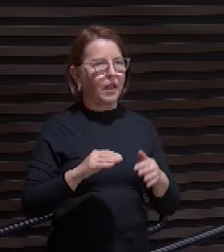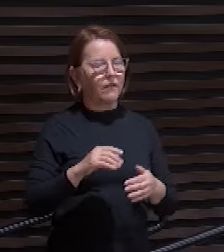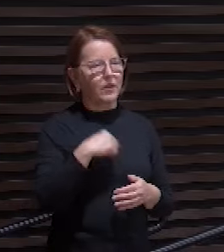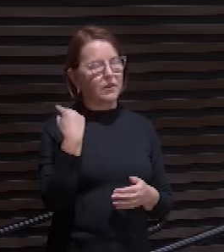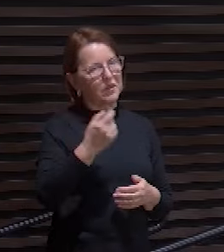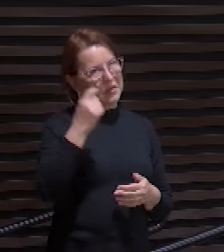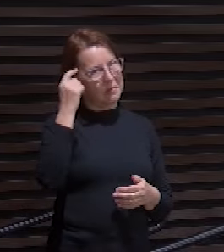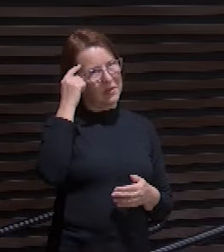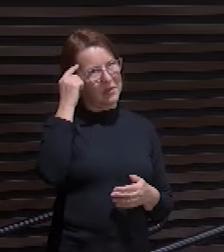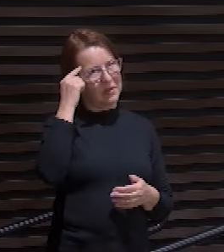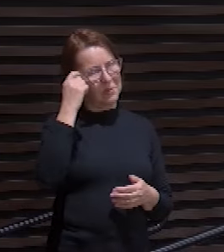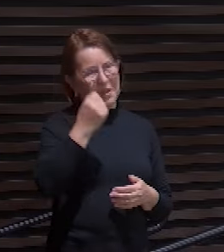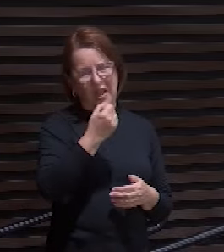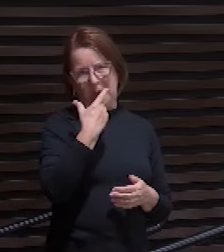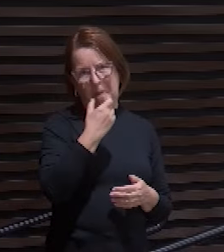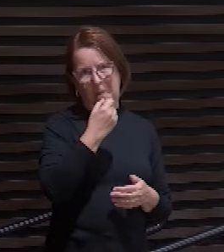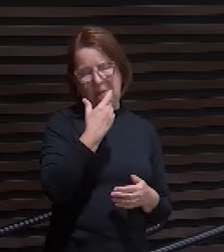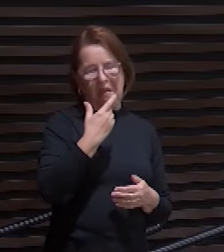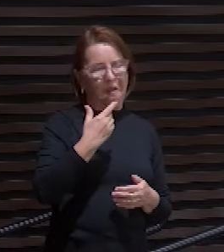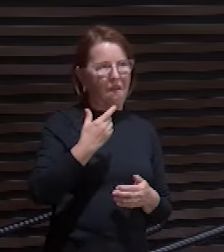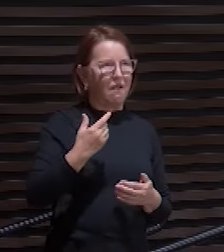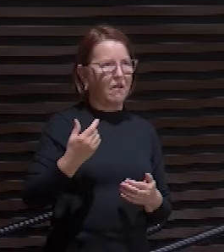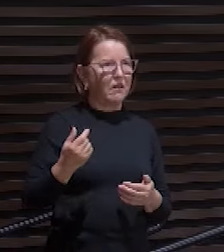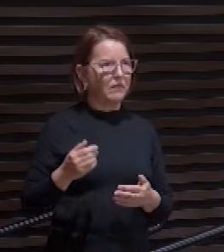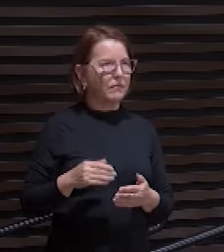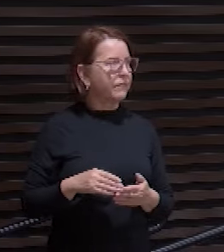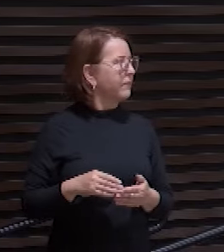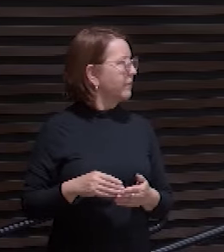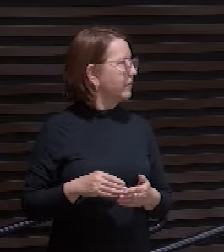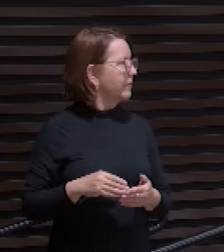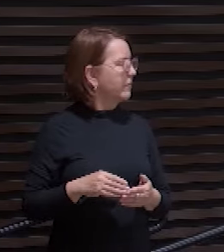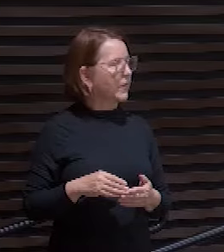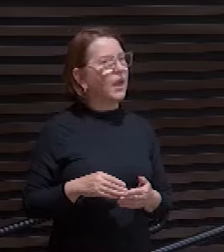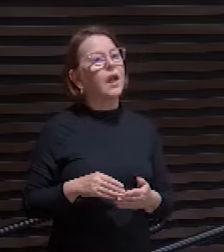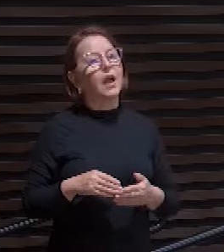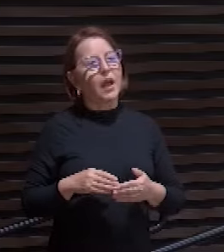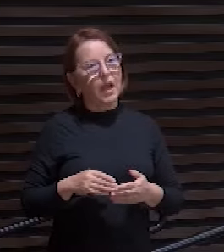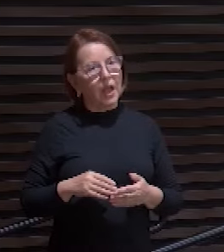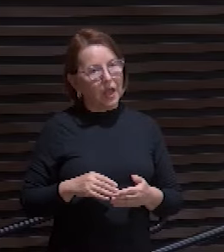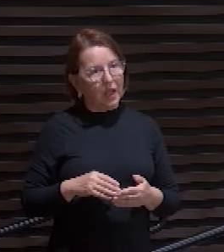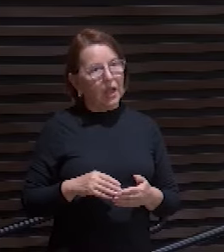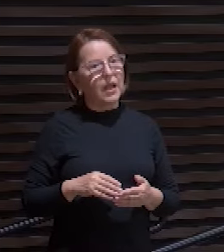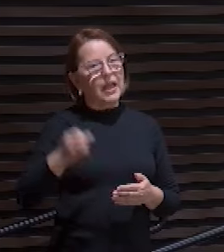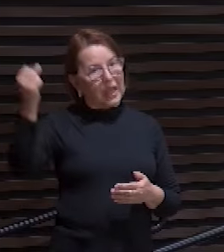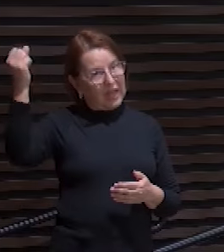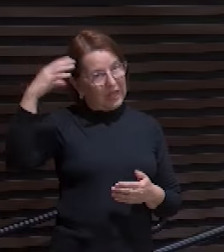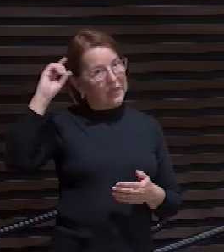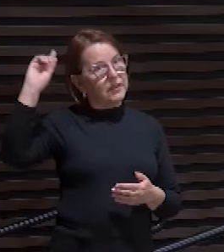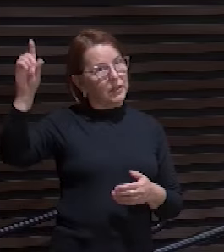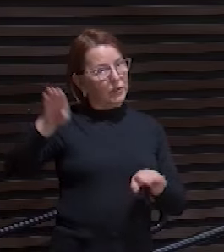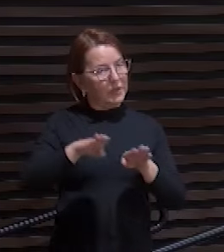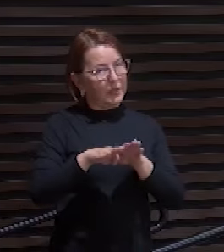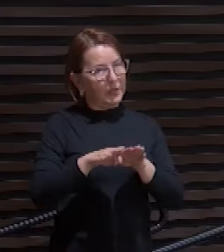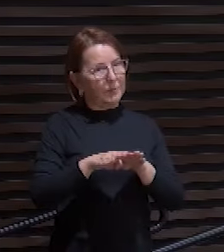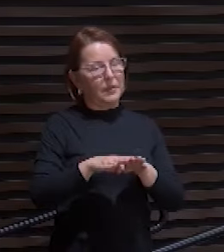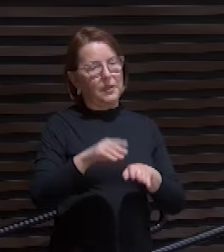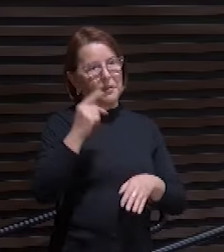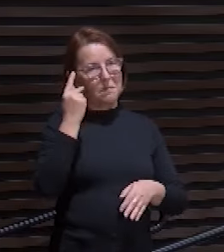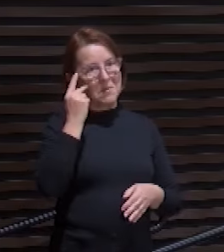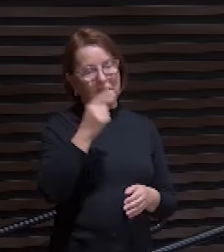o remédio, a graça comum que Deus usou para tratar conosco também. Mas antes de